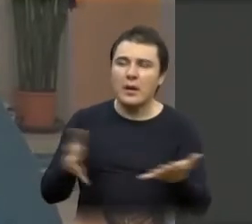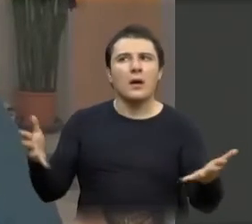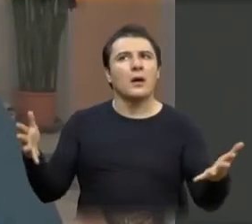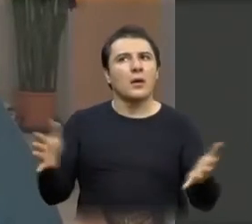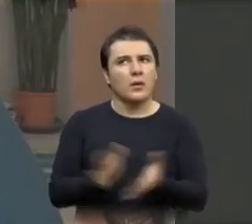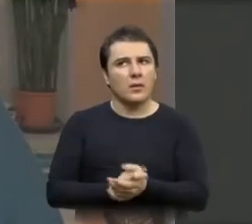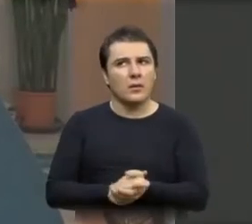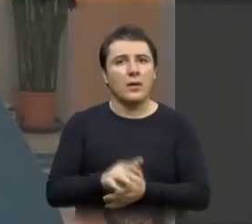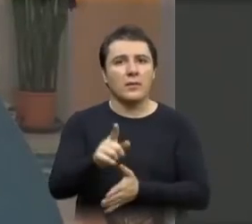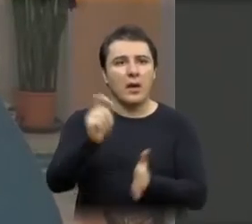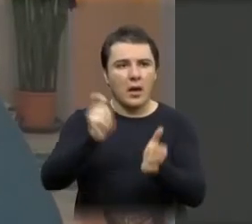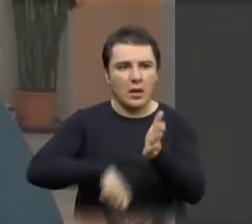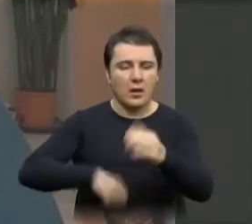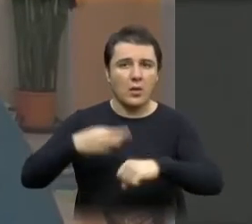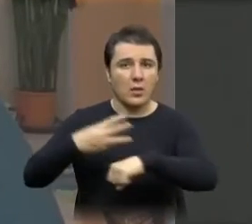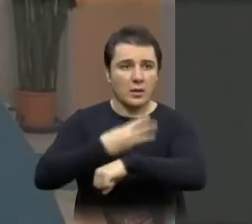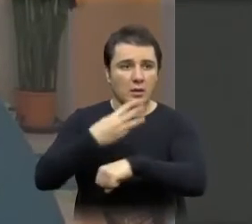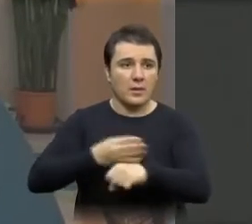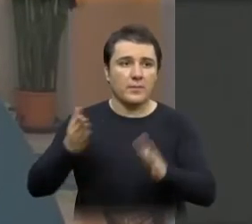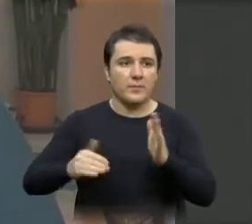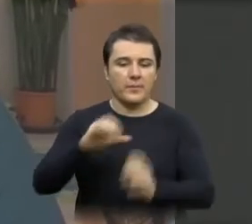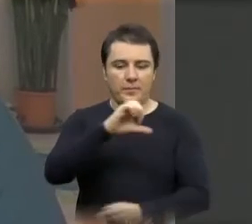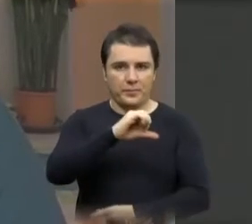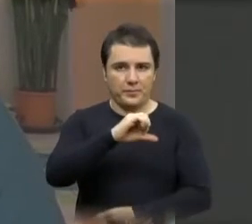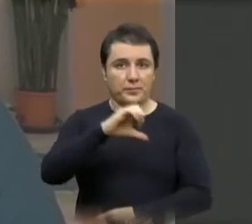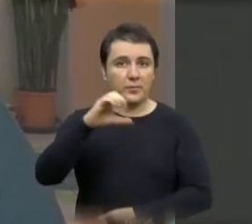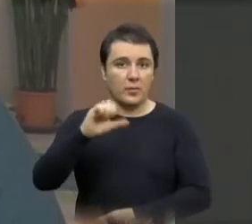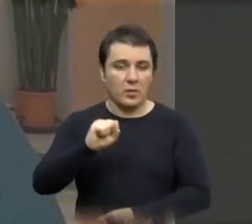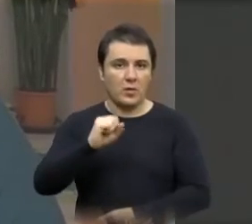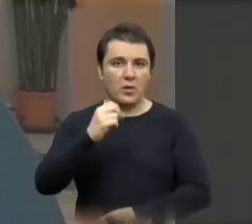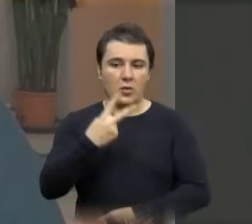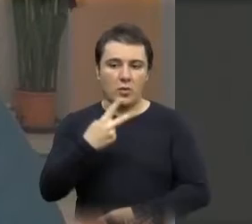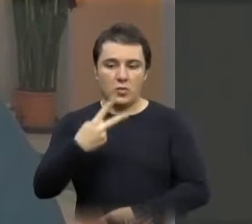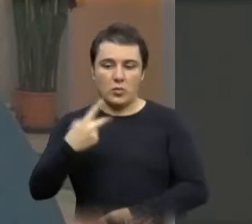só, anotem aí, o WhatsApp do mandato: